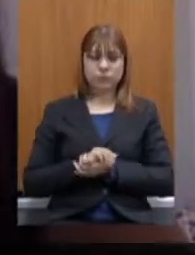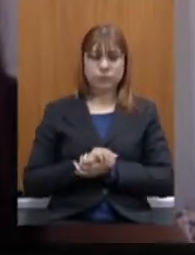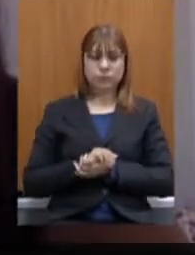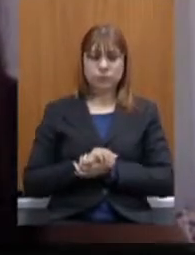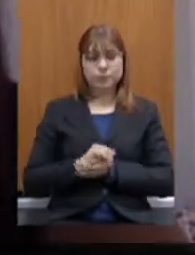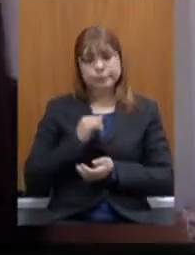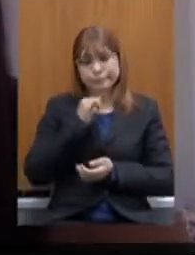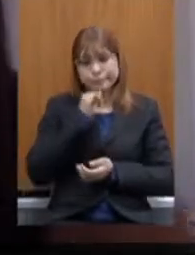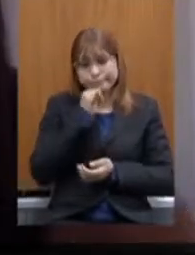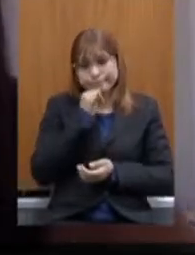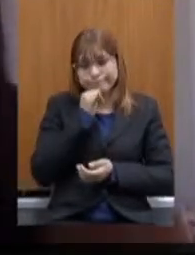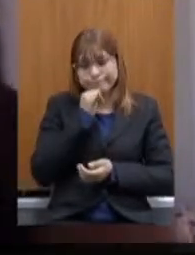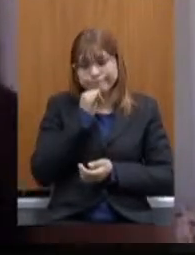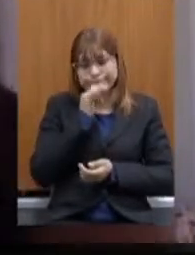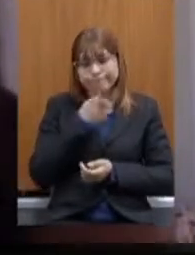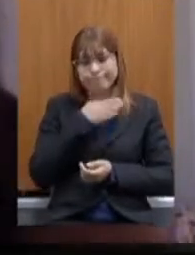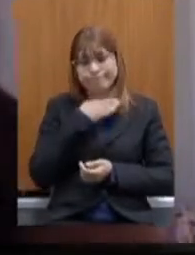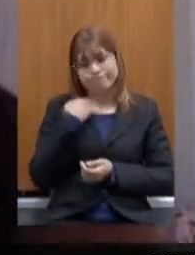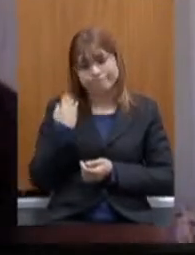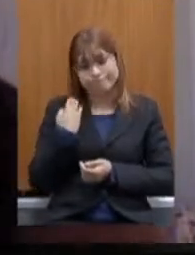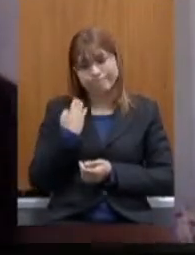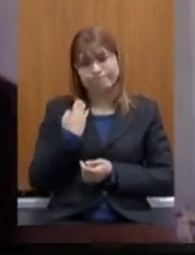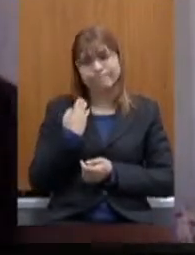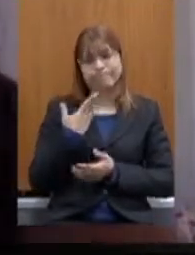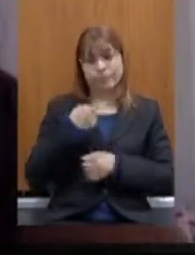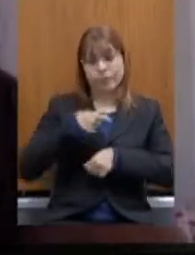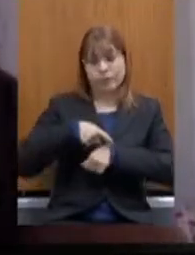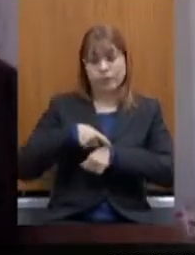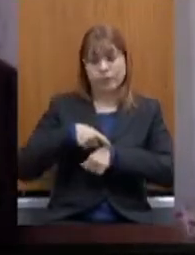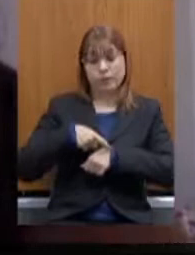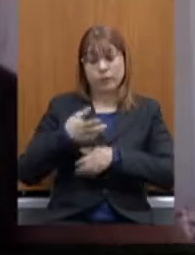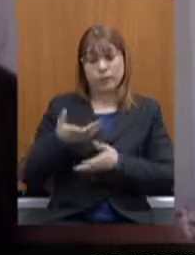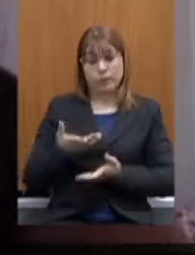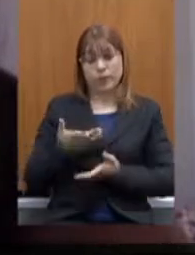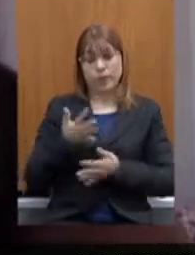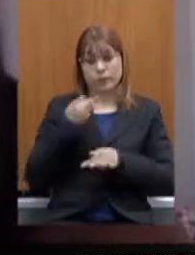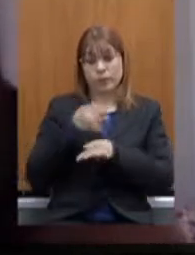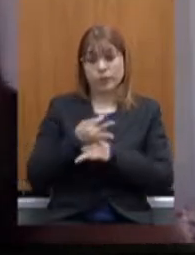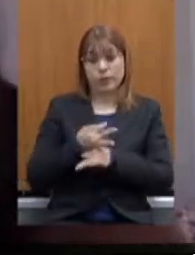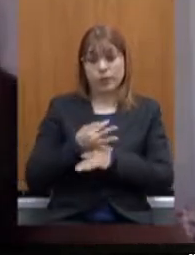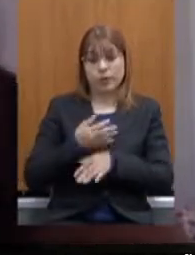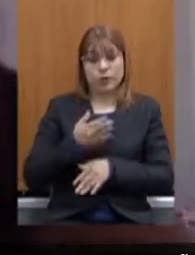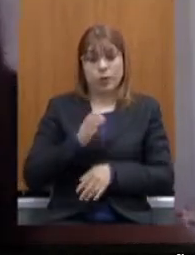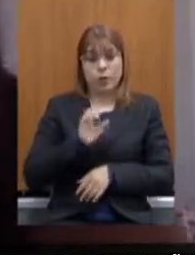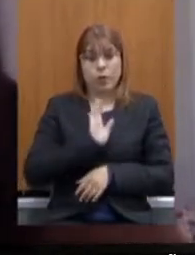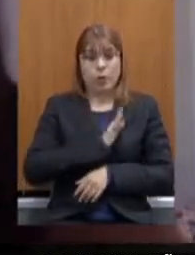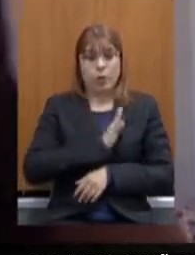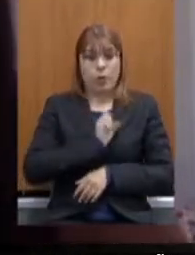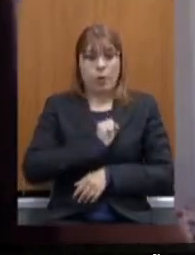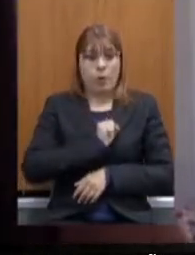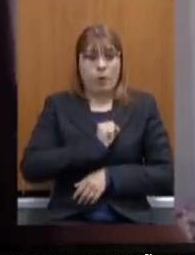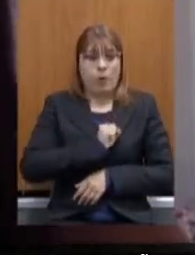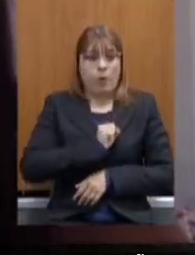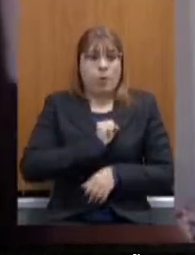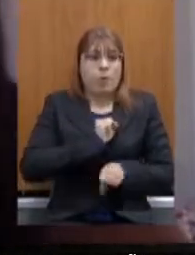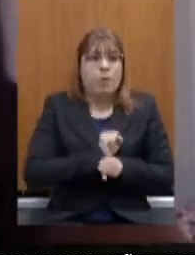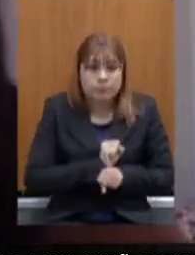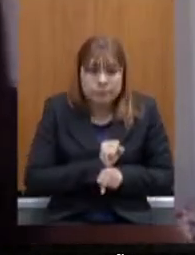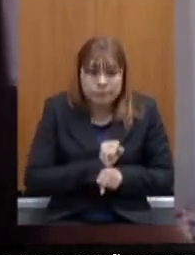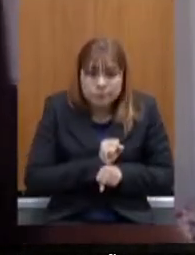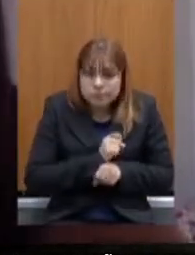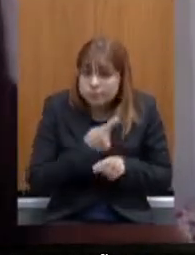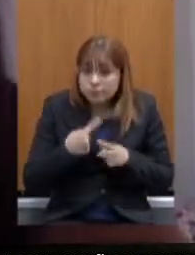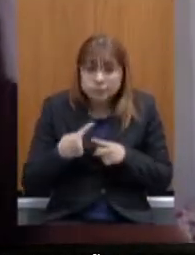infelizmente faleceram durante o período de férias por ataque cardíaco porque não estão cuidando da